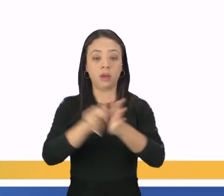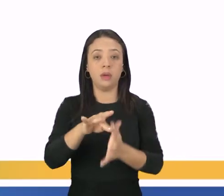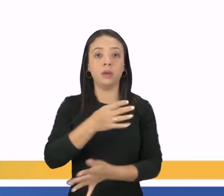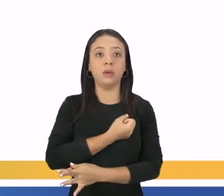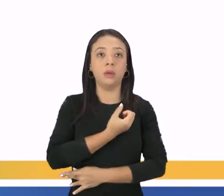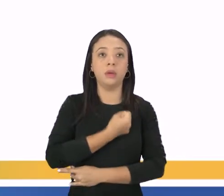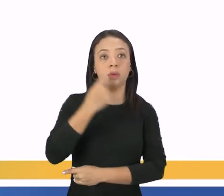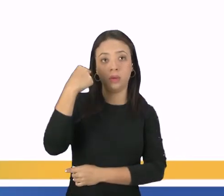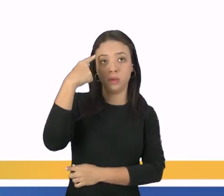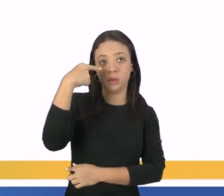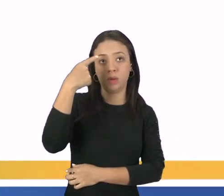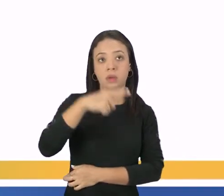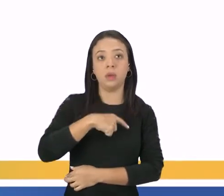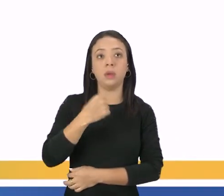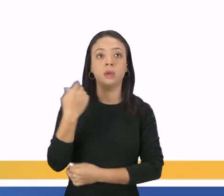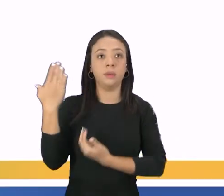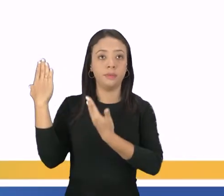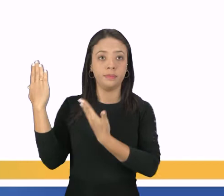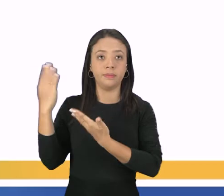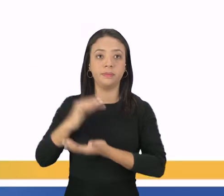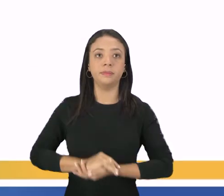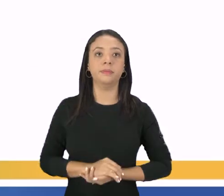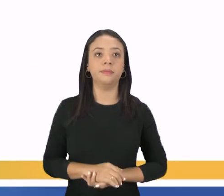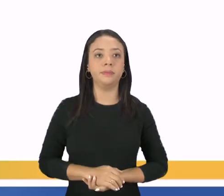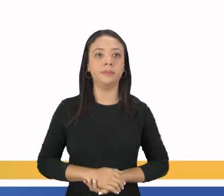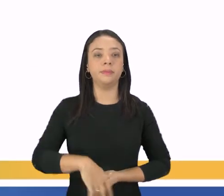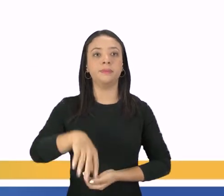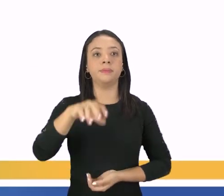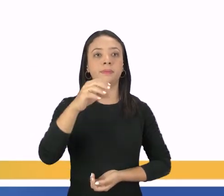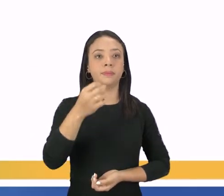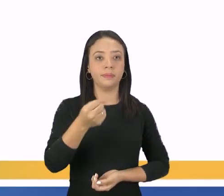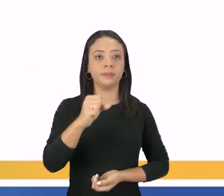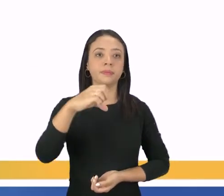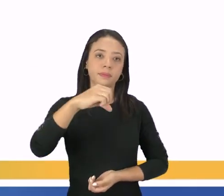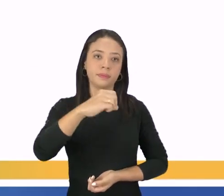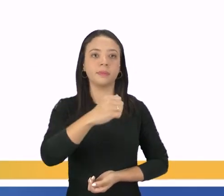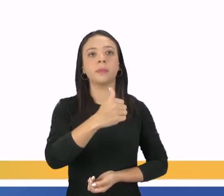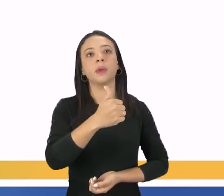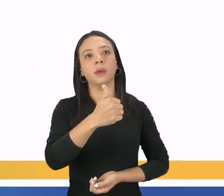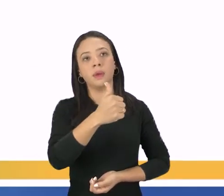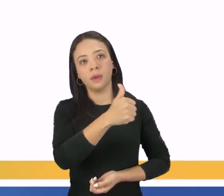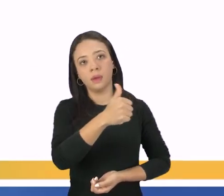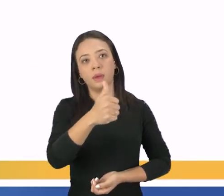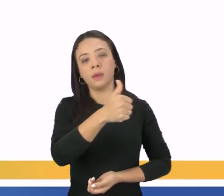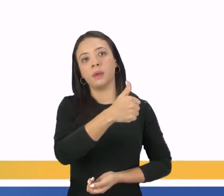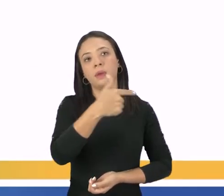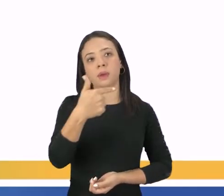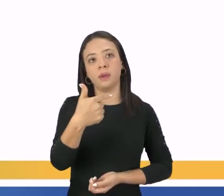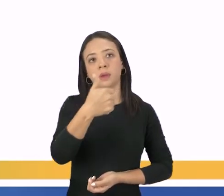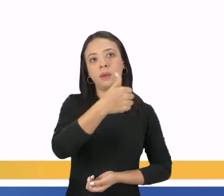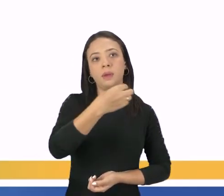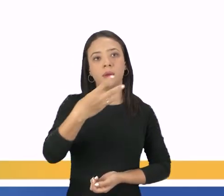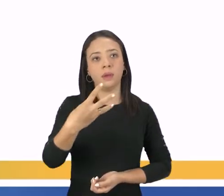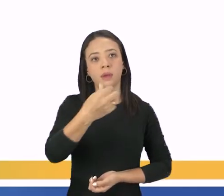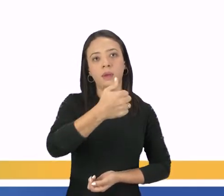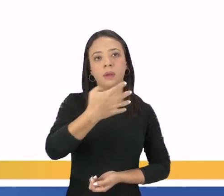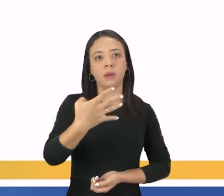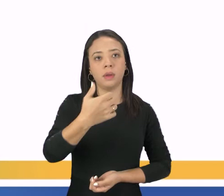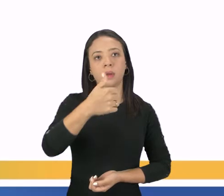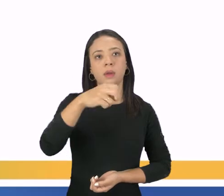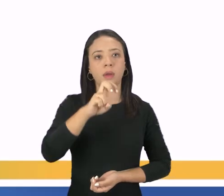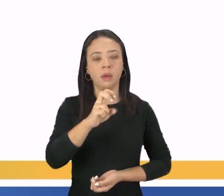tá, galerinha? Ó, 1, 2, 3, 4, 5, 6, 7, 8, 9, 10, 11, 12, 13, 14,